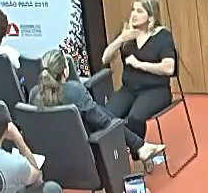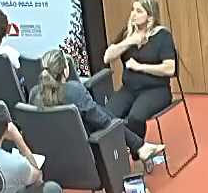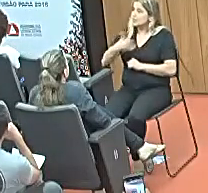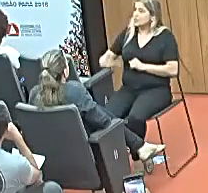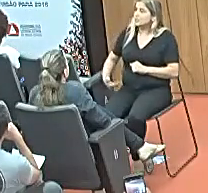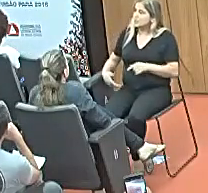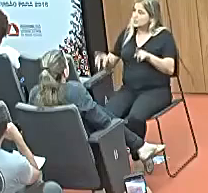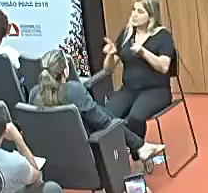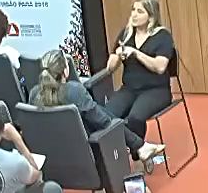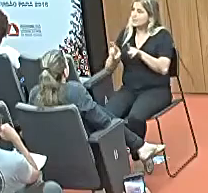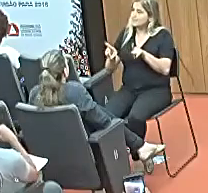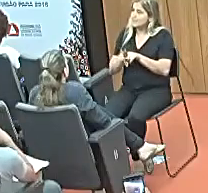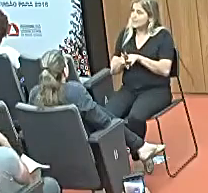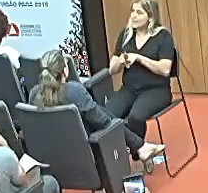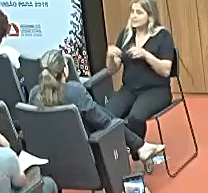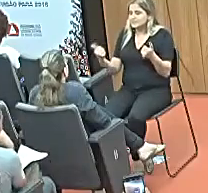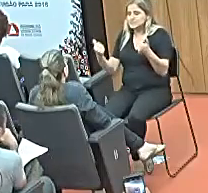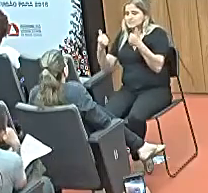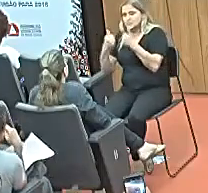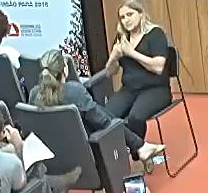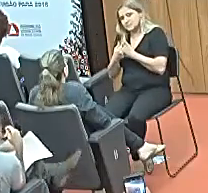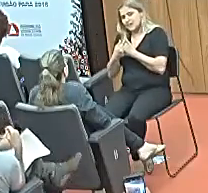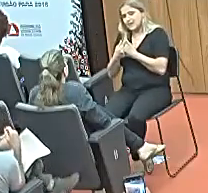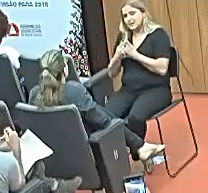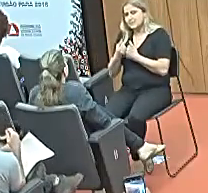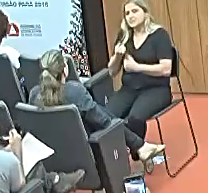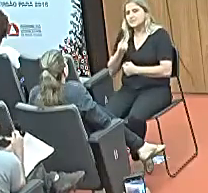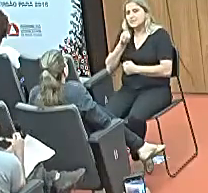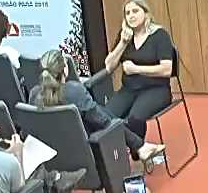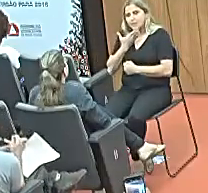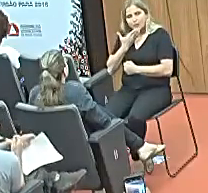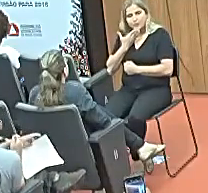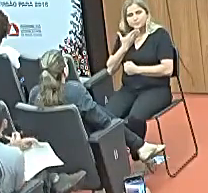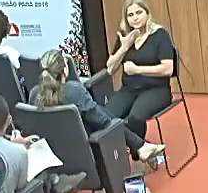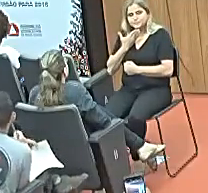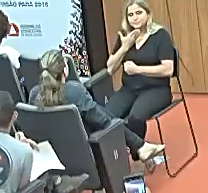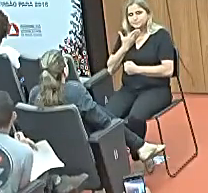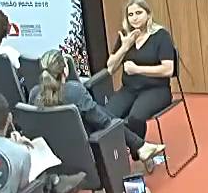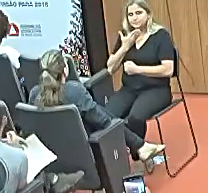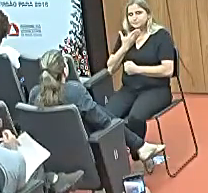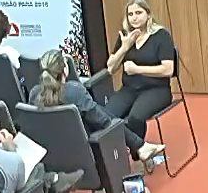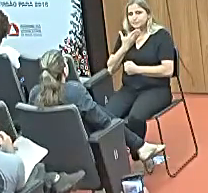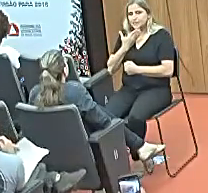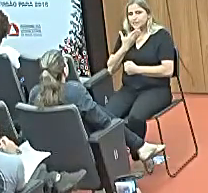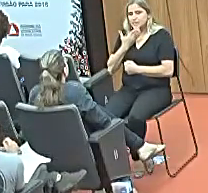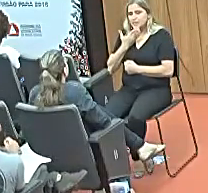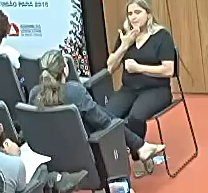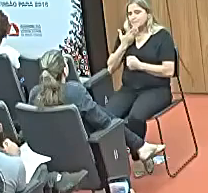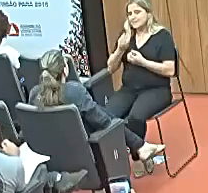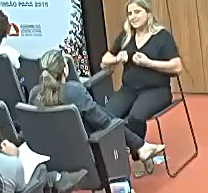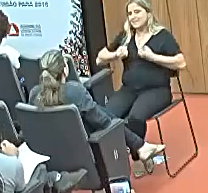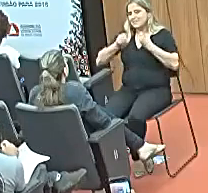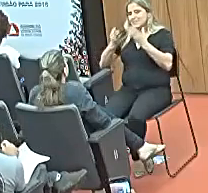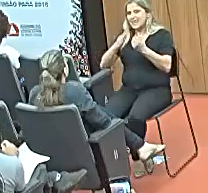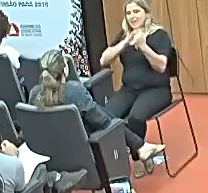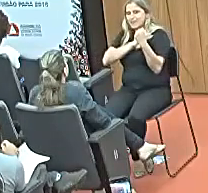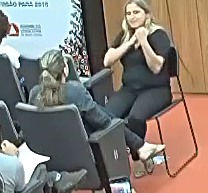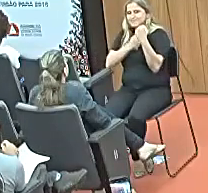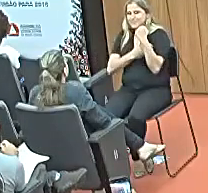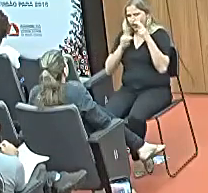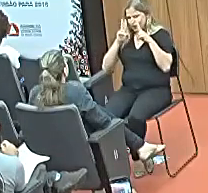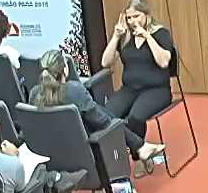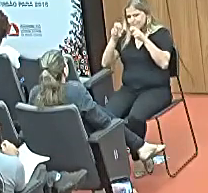isso é muito positivo não é pra o fortalecimento da democracia